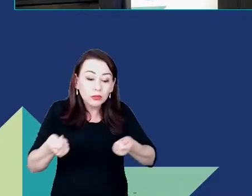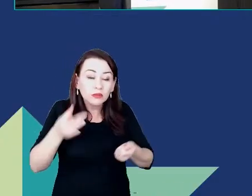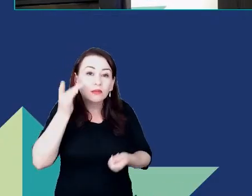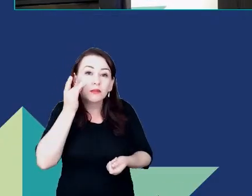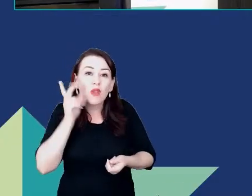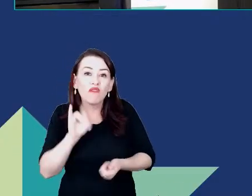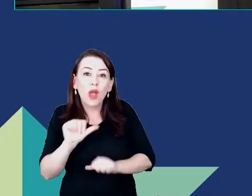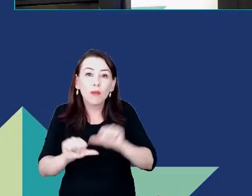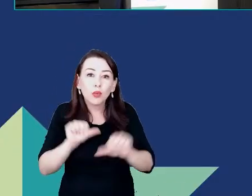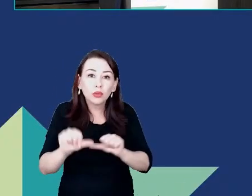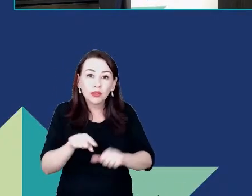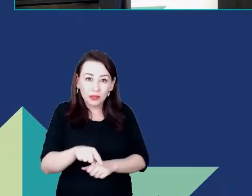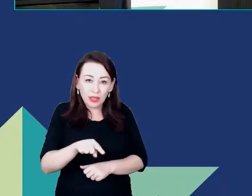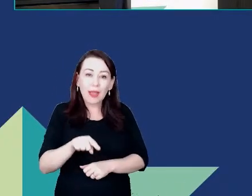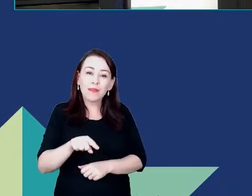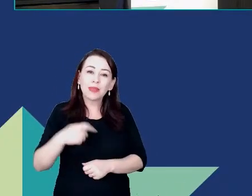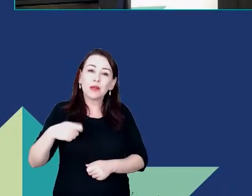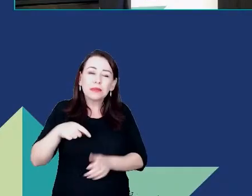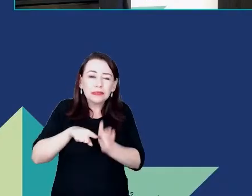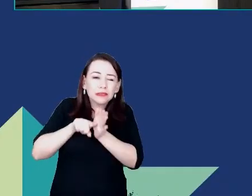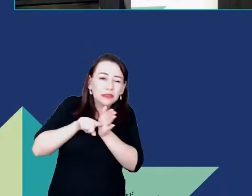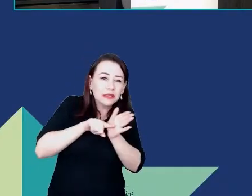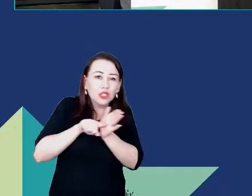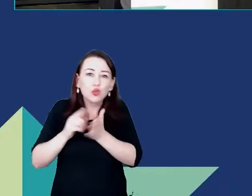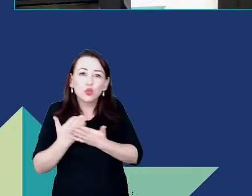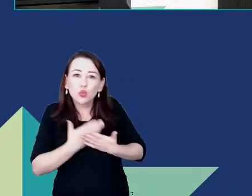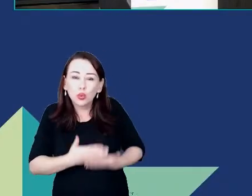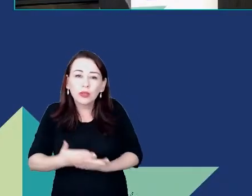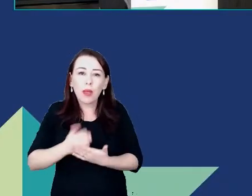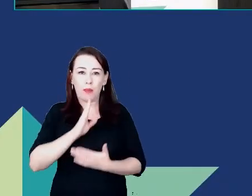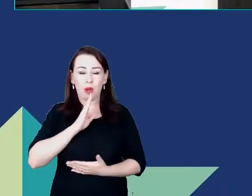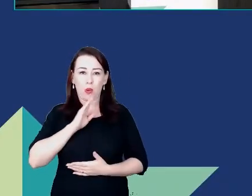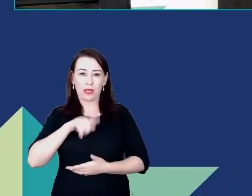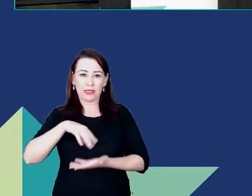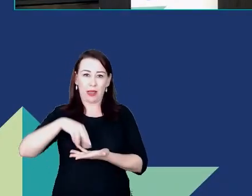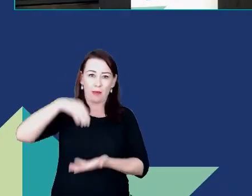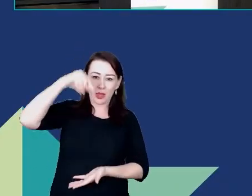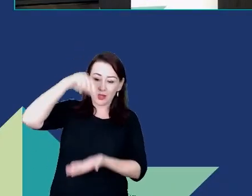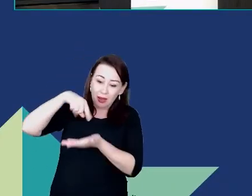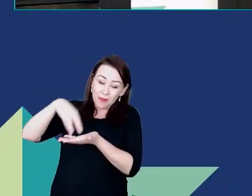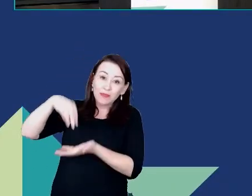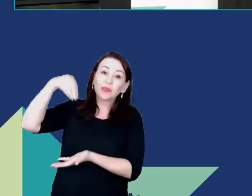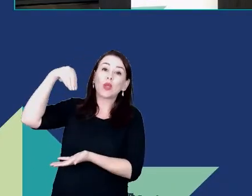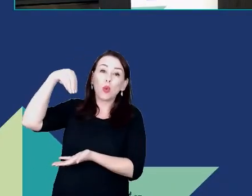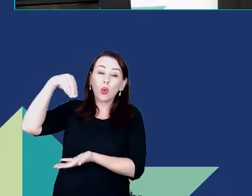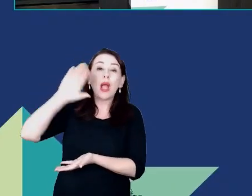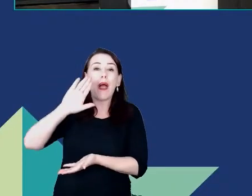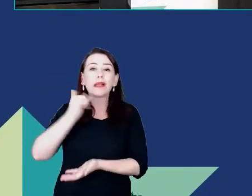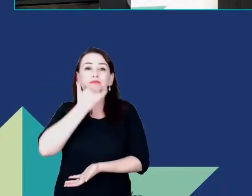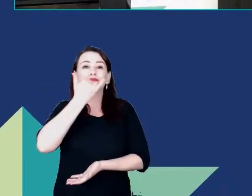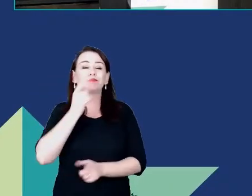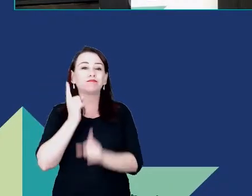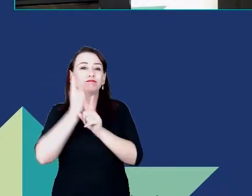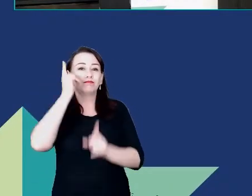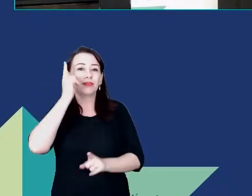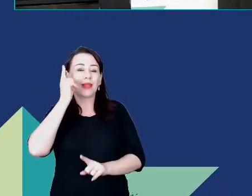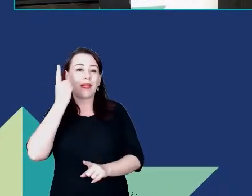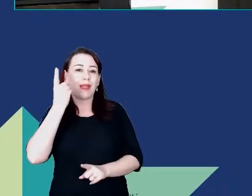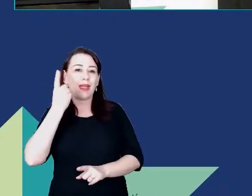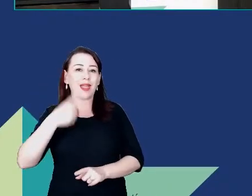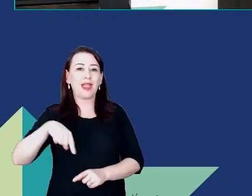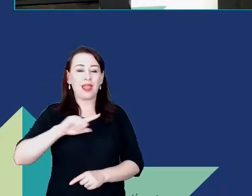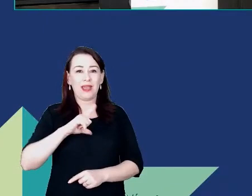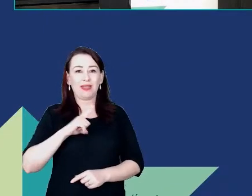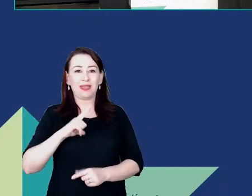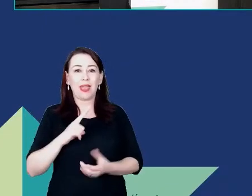aí da mineralogia desses materiais, e a hora que se fez essa análise, né, se observou, né, que a gente tinha aí o aumento do teor de